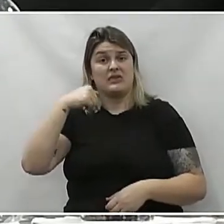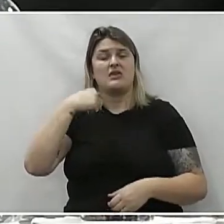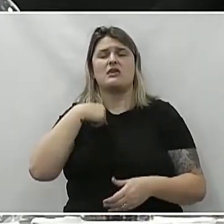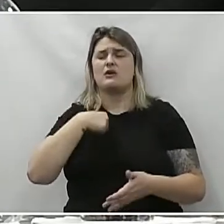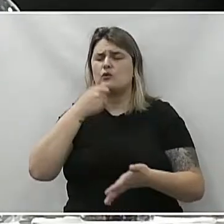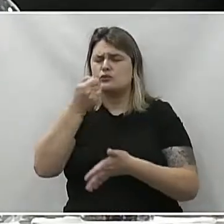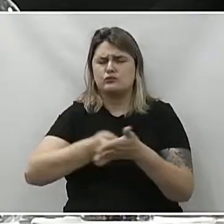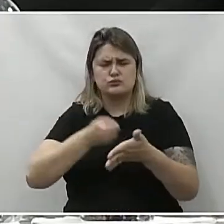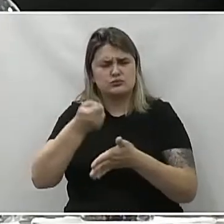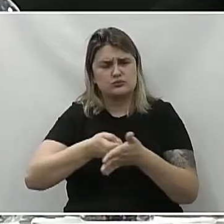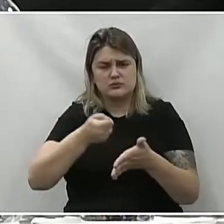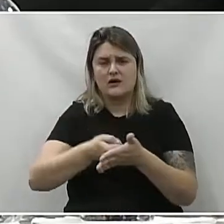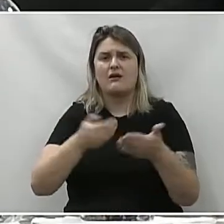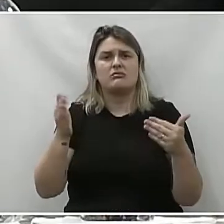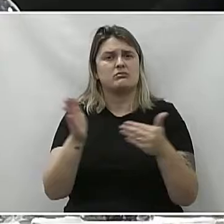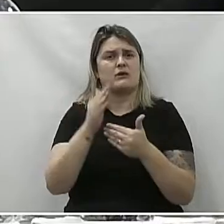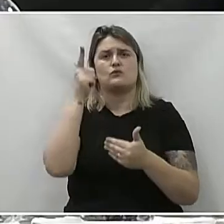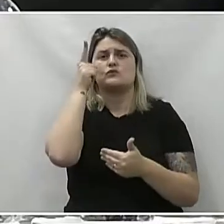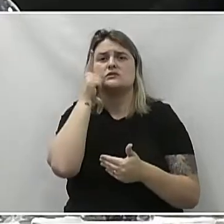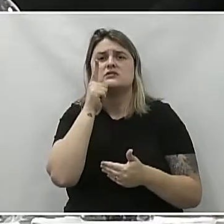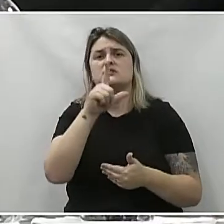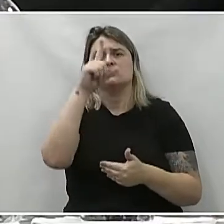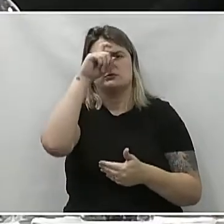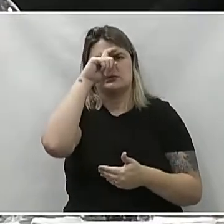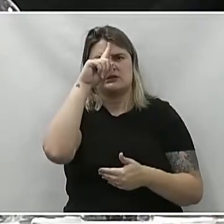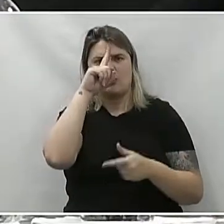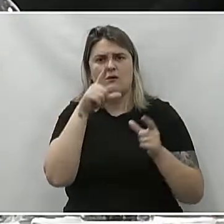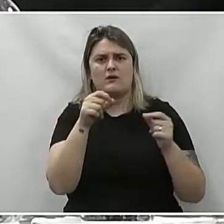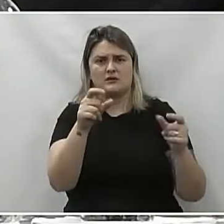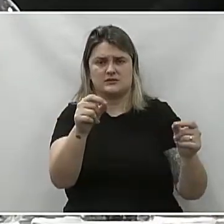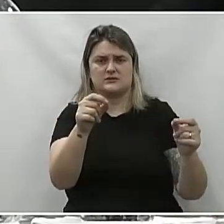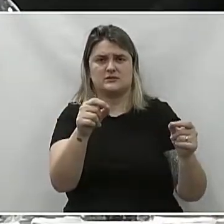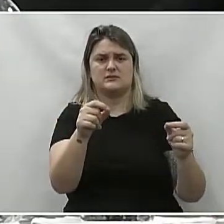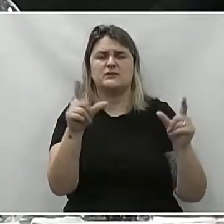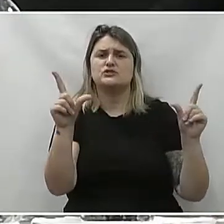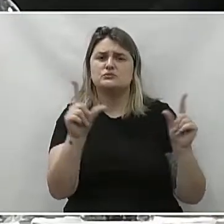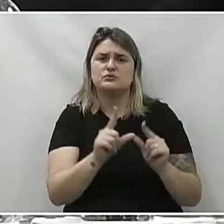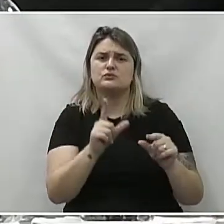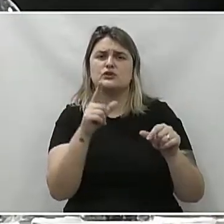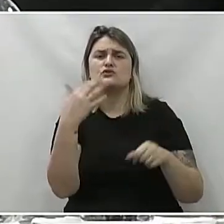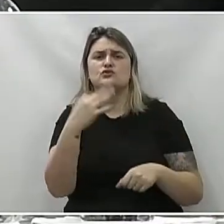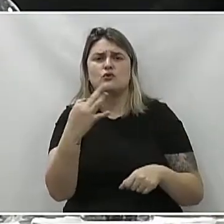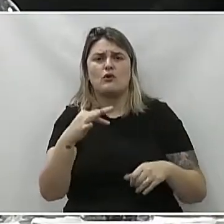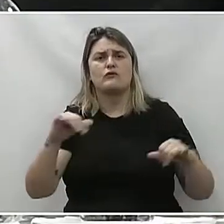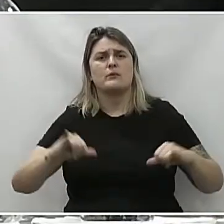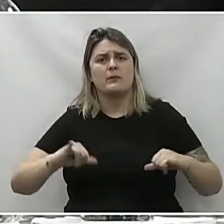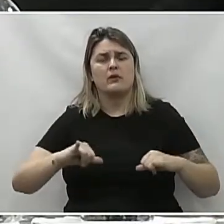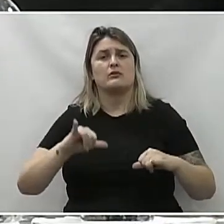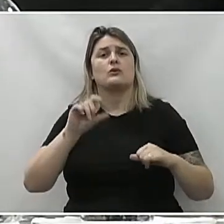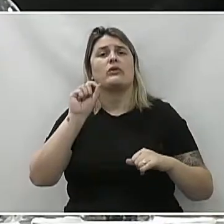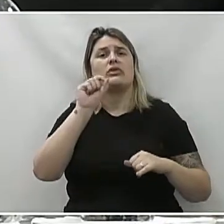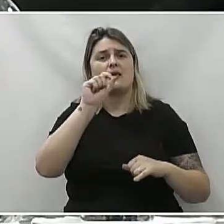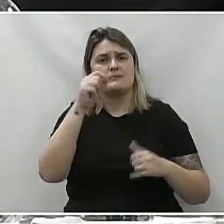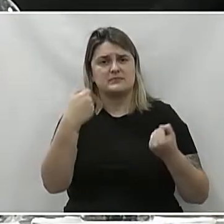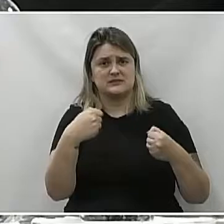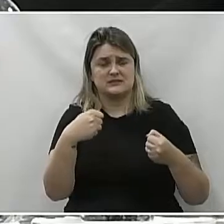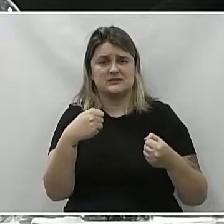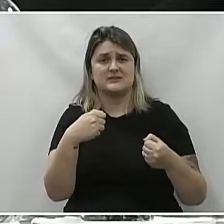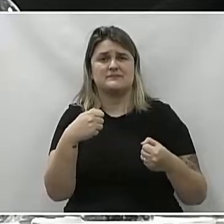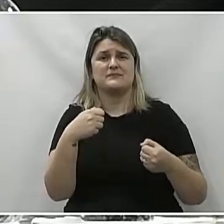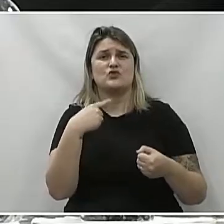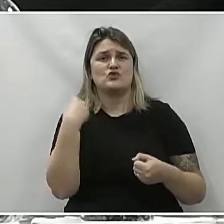vai descansar até que venha e possa minimizar a dor de tantos que precisam lá fora, porque